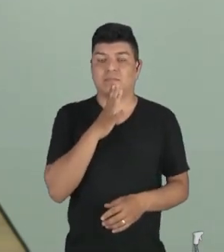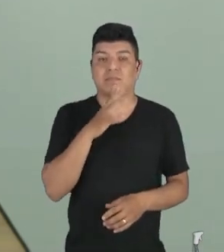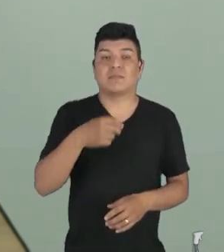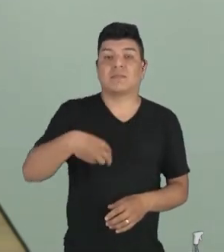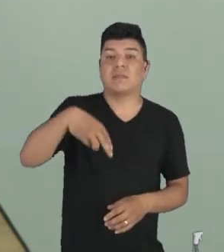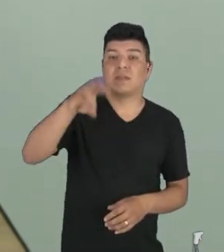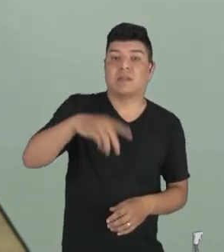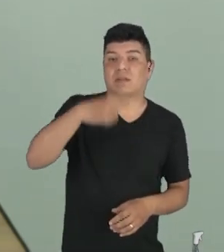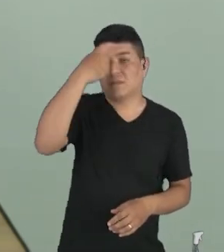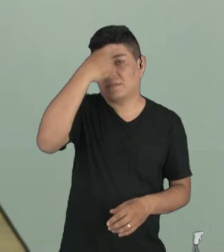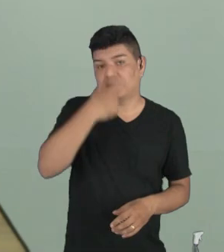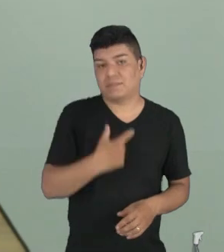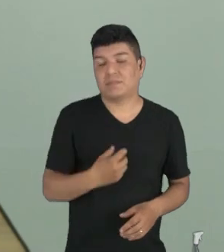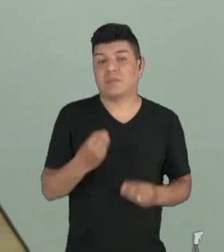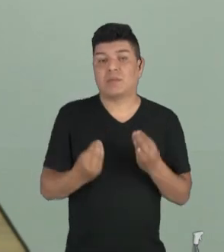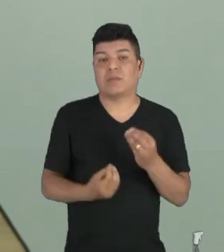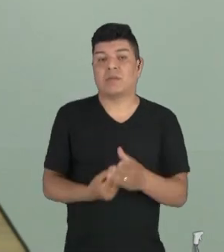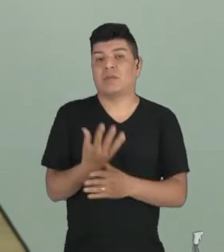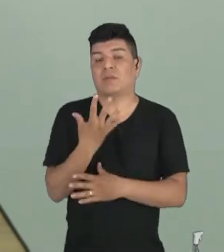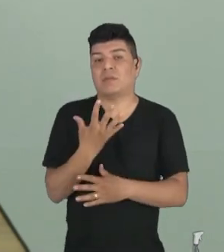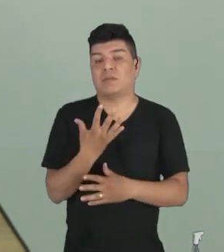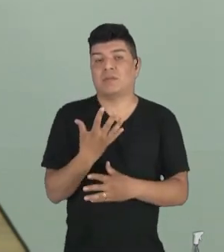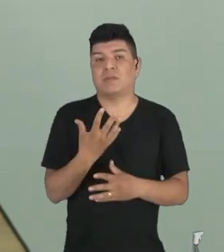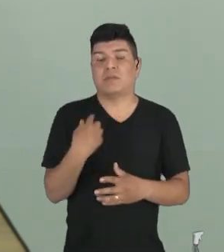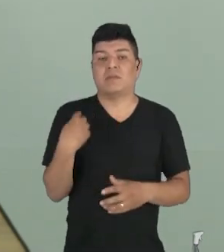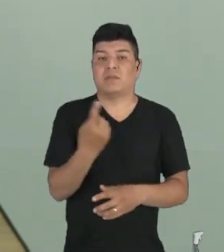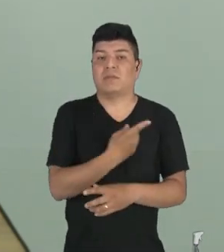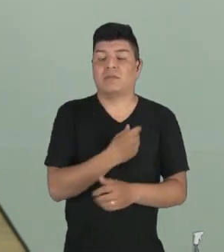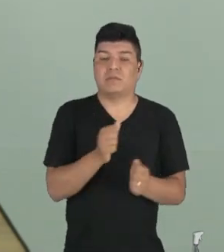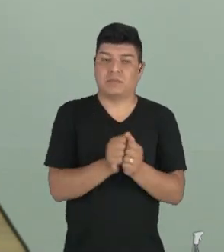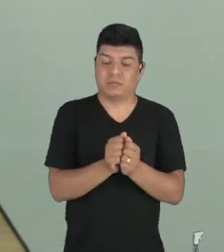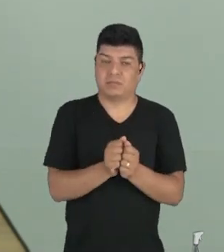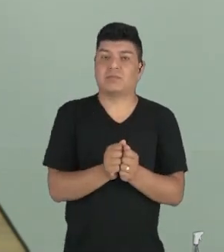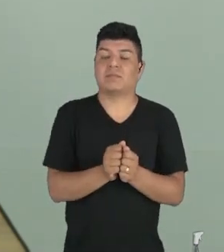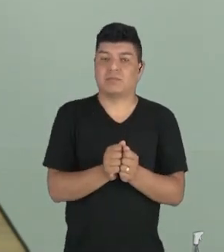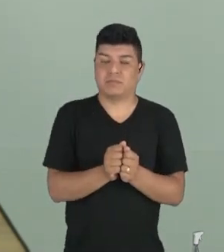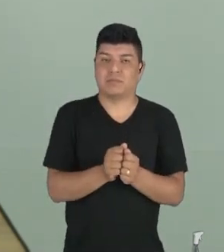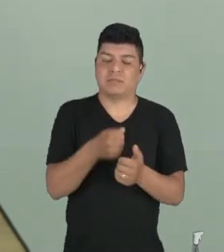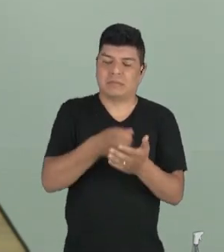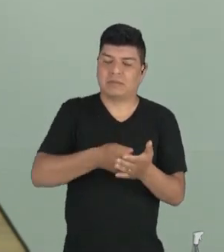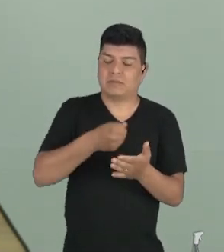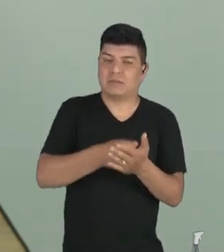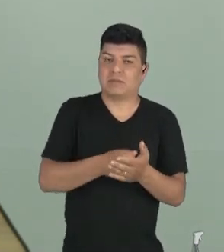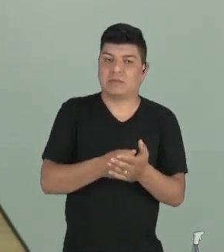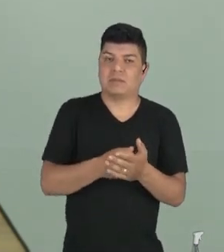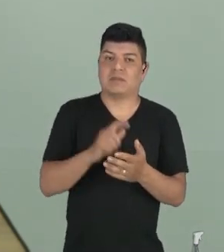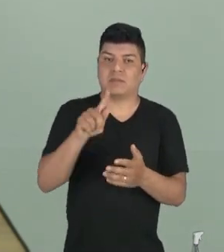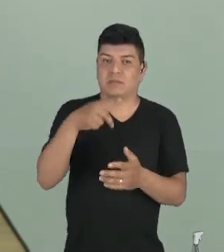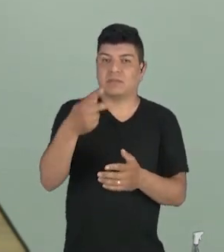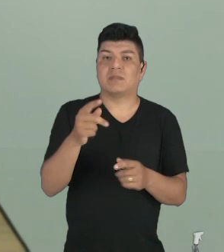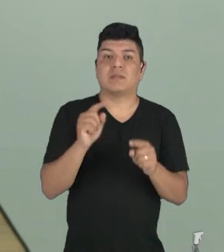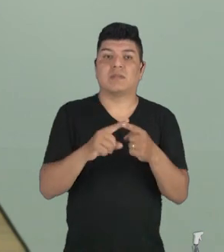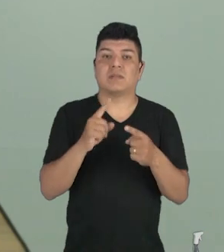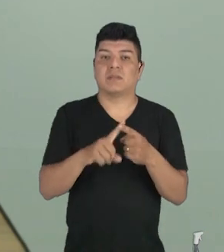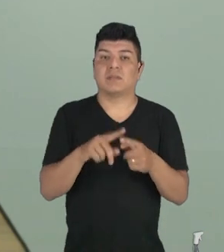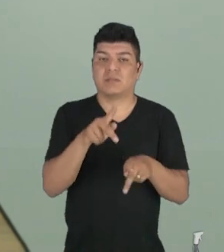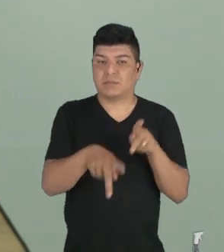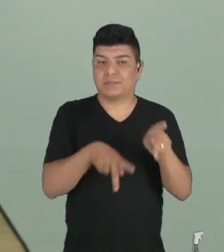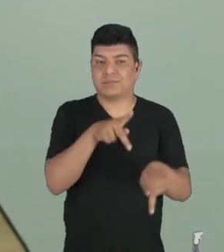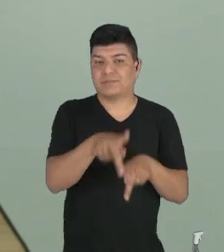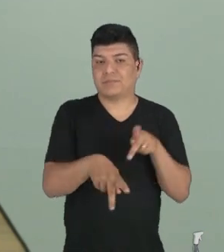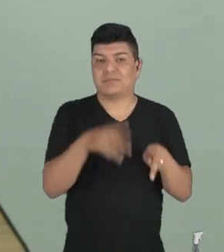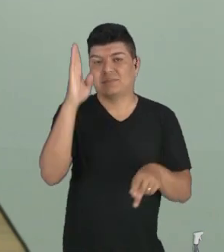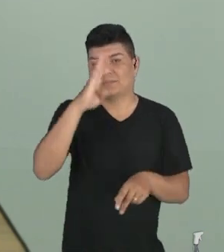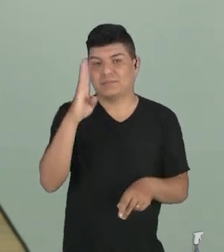quem nós somos, de como surgiu, de onde nós fazemos parte. E defender uns aos outros, porque nós somos esse povo, o